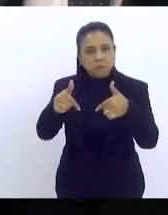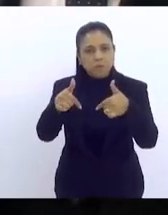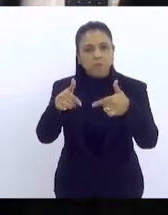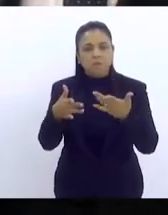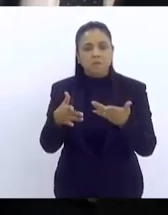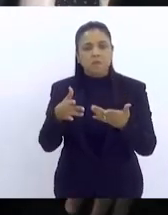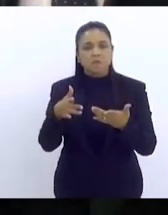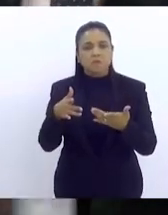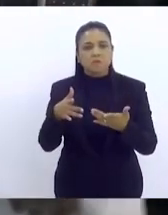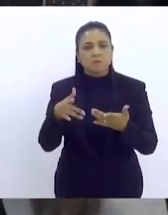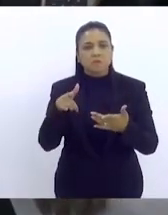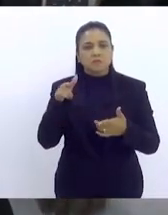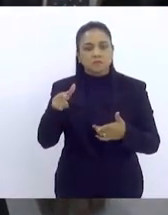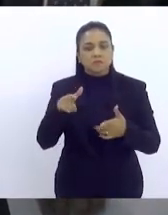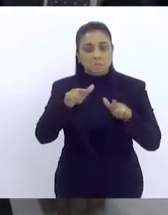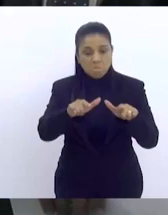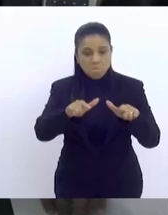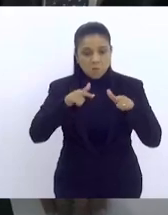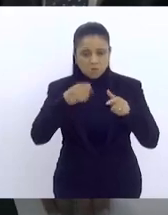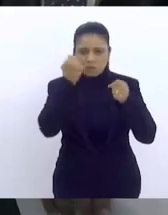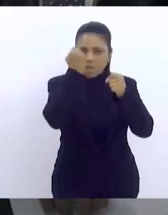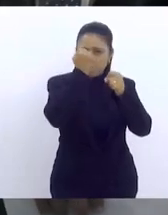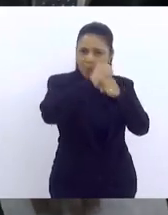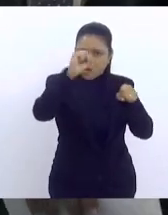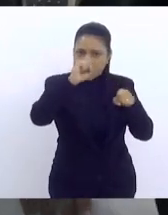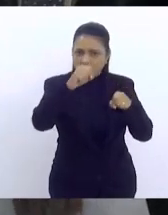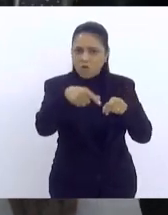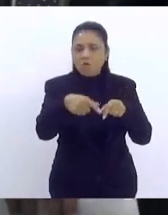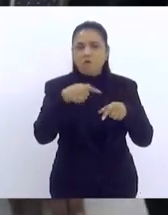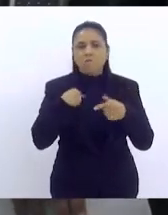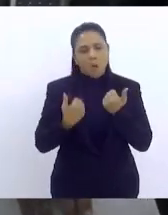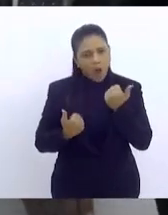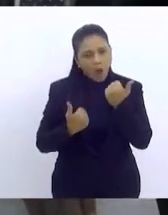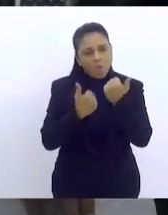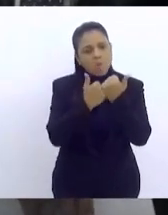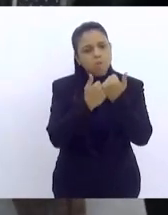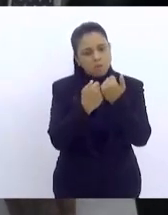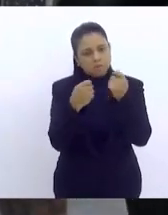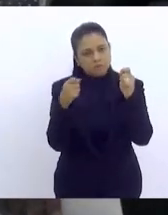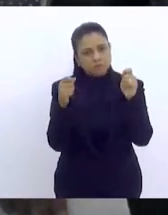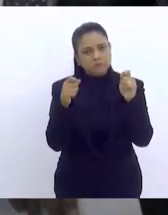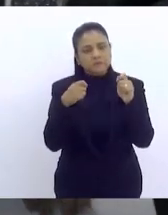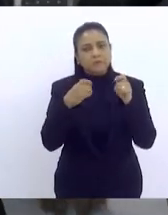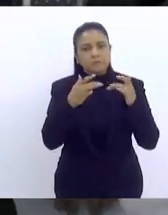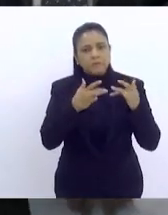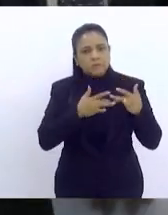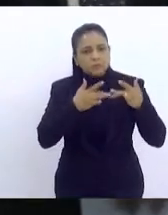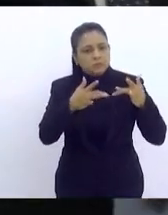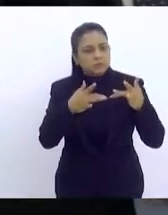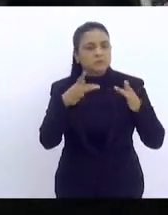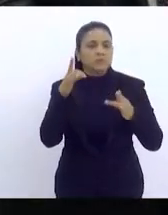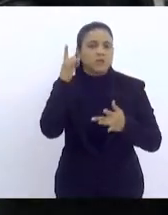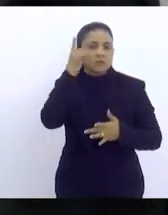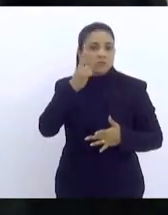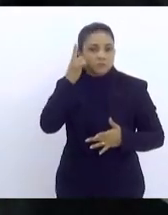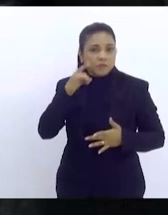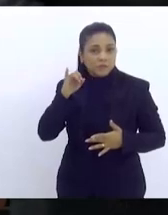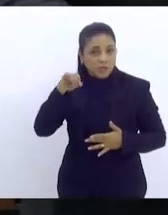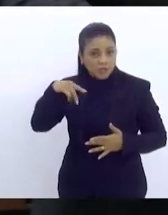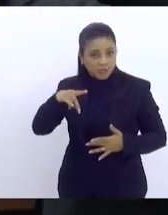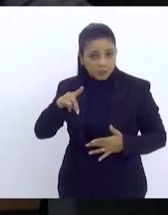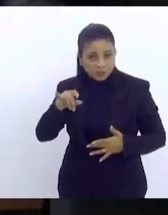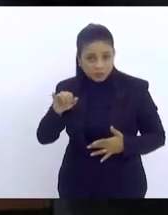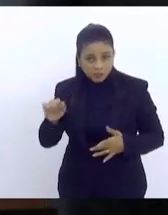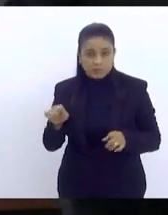dessa Moção de repúdio conta com meu apoio a minha solidariedade a deputada Índia